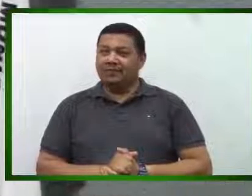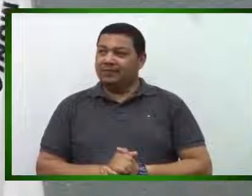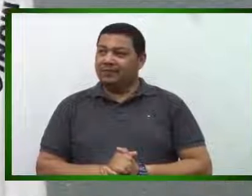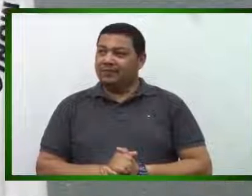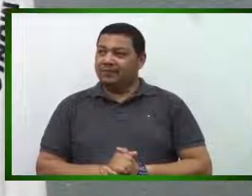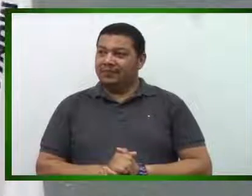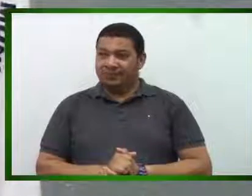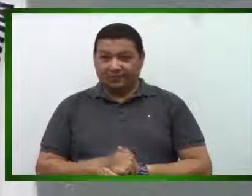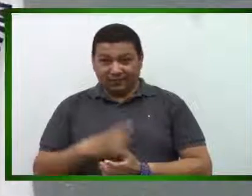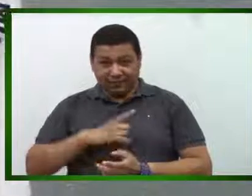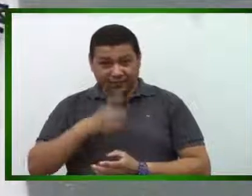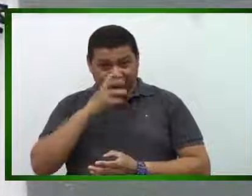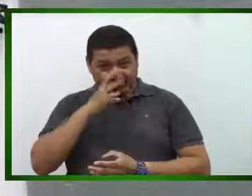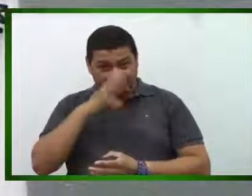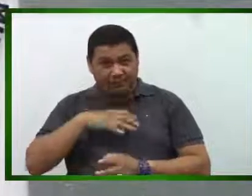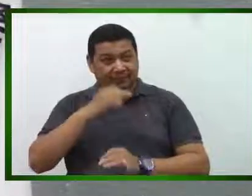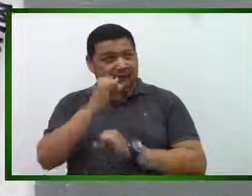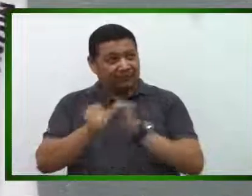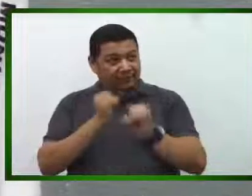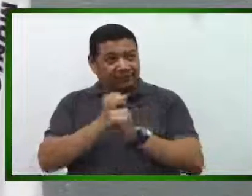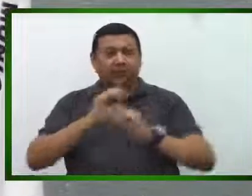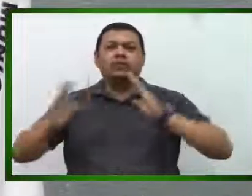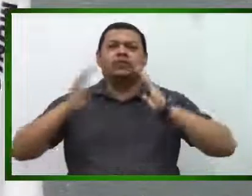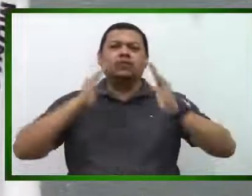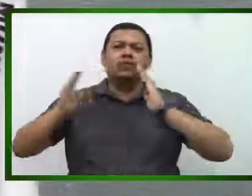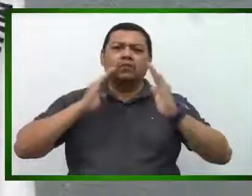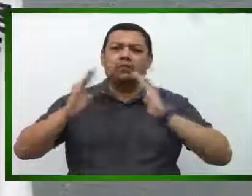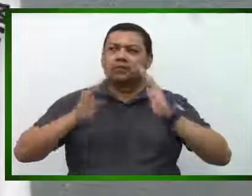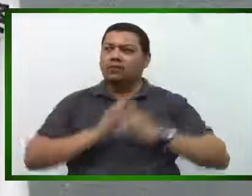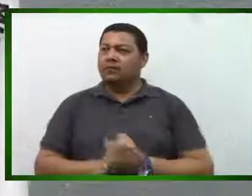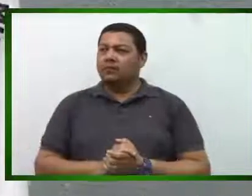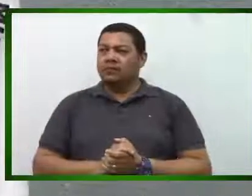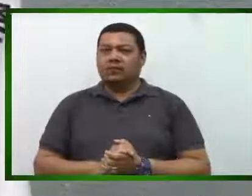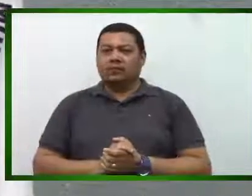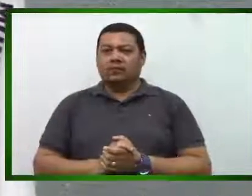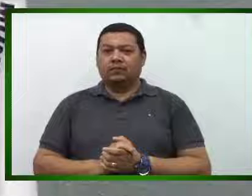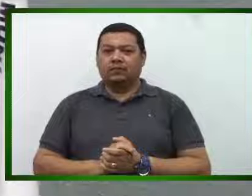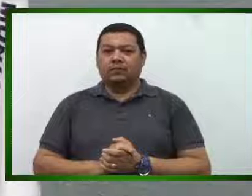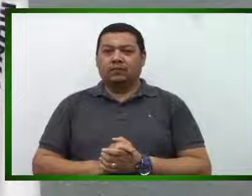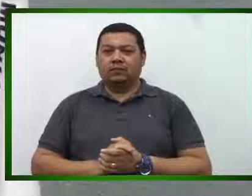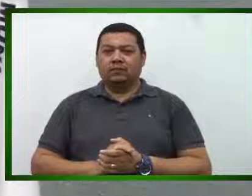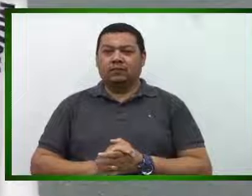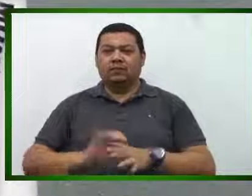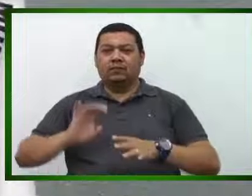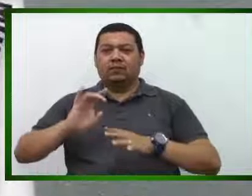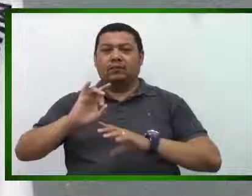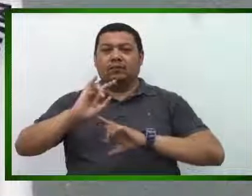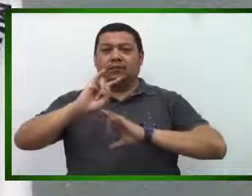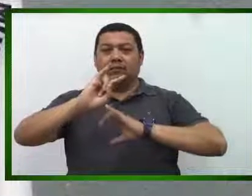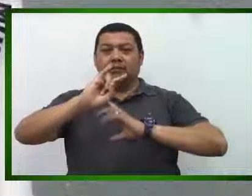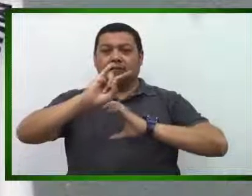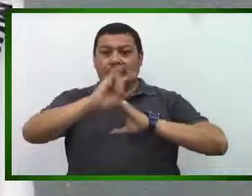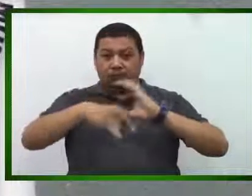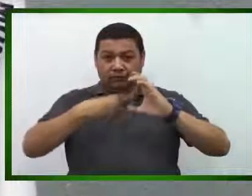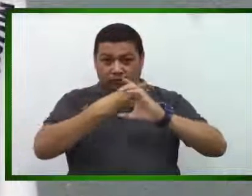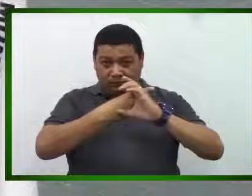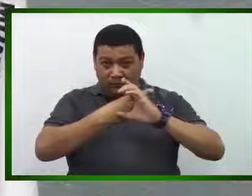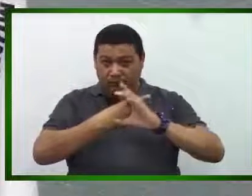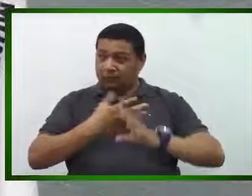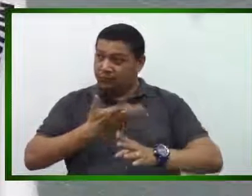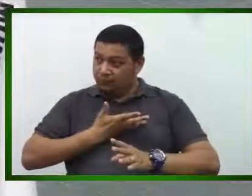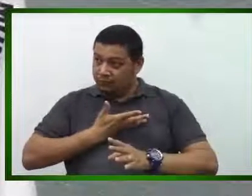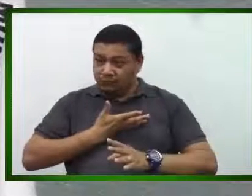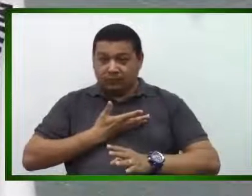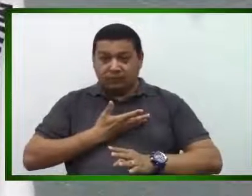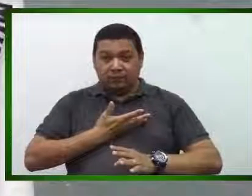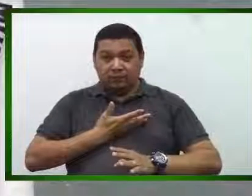via internet, ao Facebook, YouTube, aos nobres parceiros parlamentares, saudações